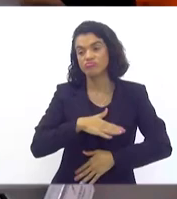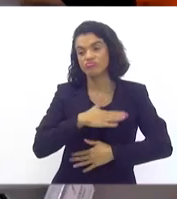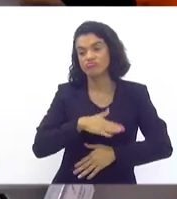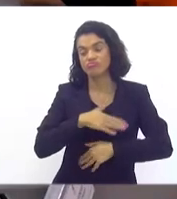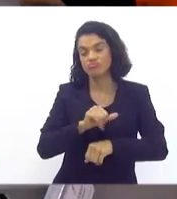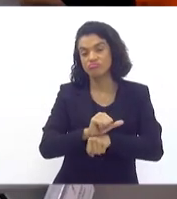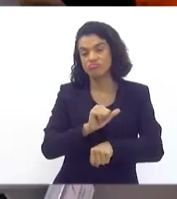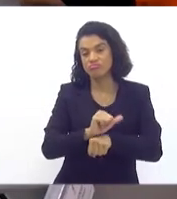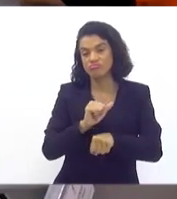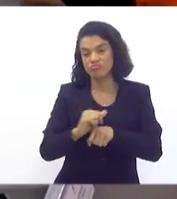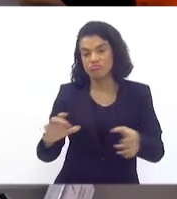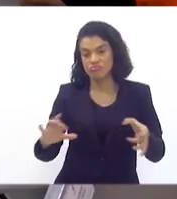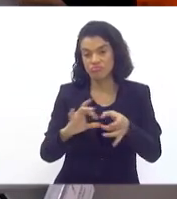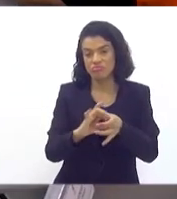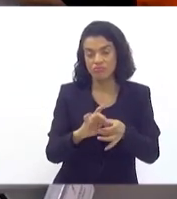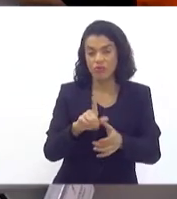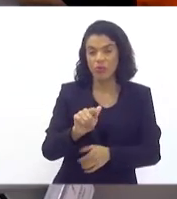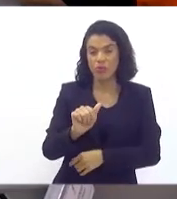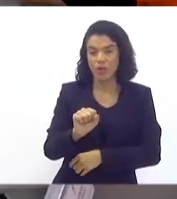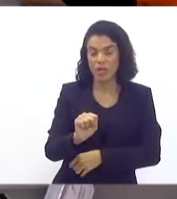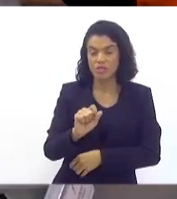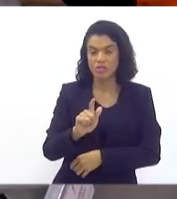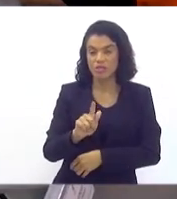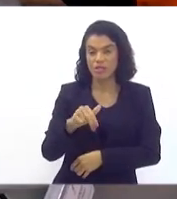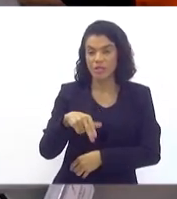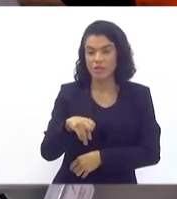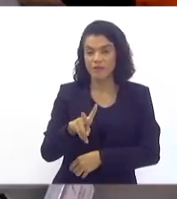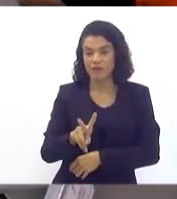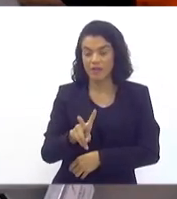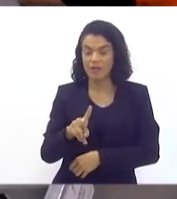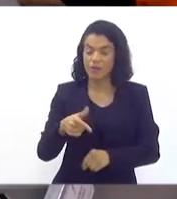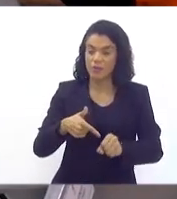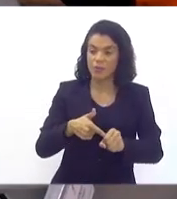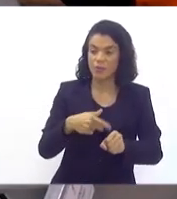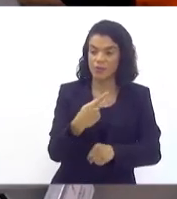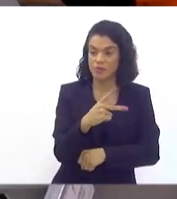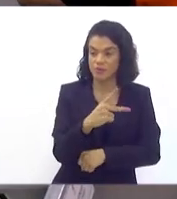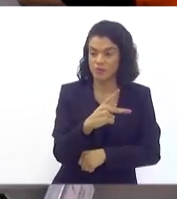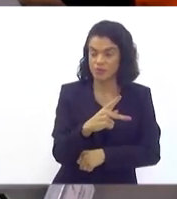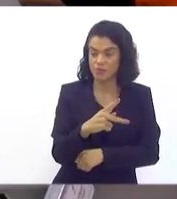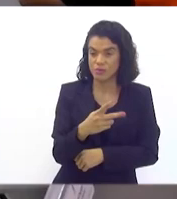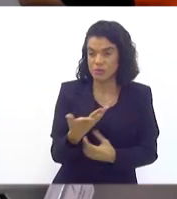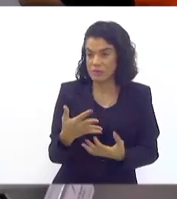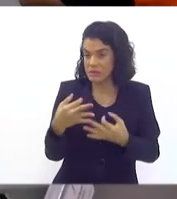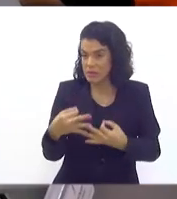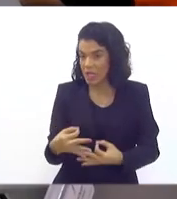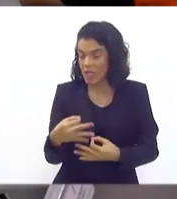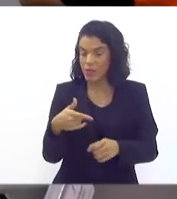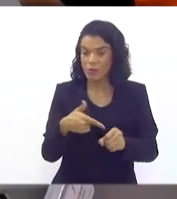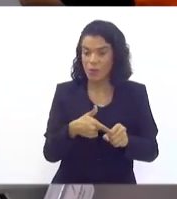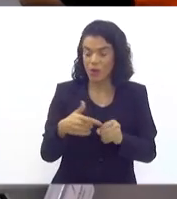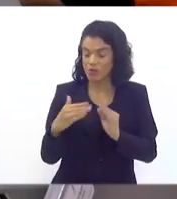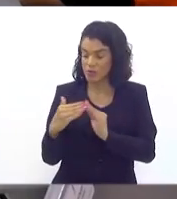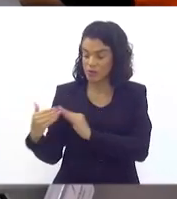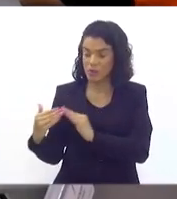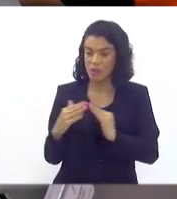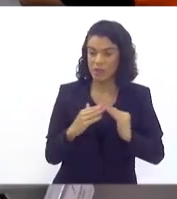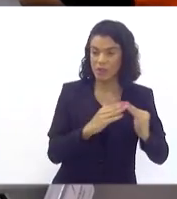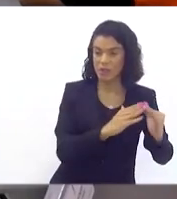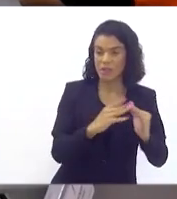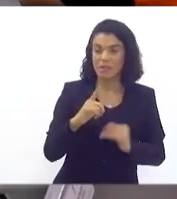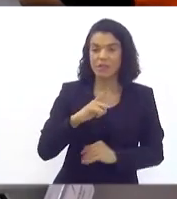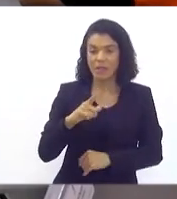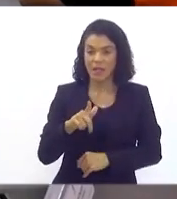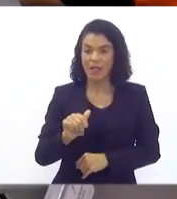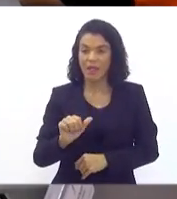ligação do gás GNV no seu posto sendo certo que os postos vizinhos já